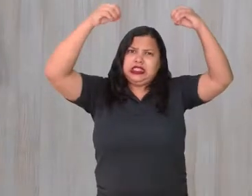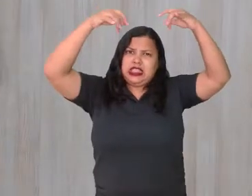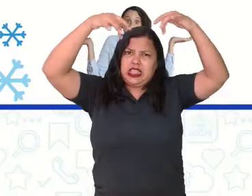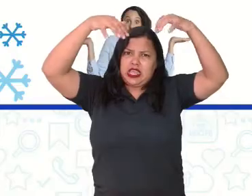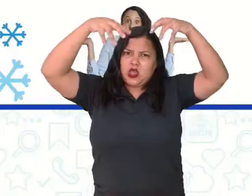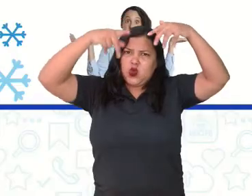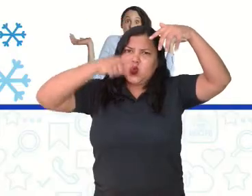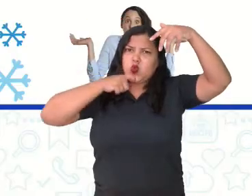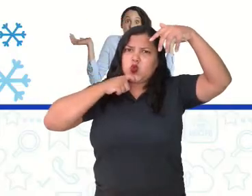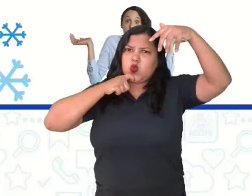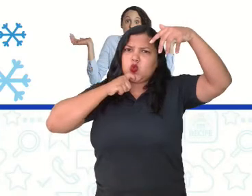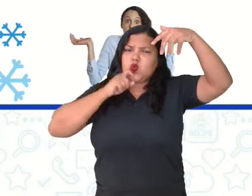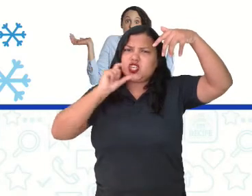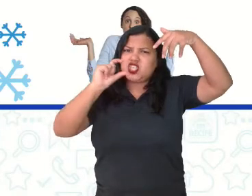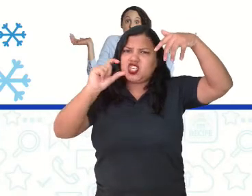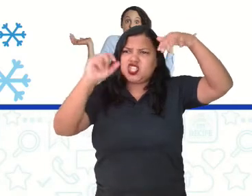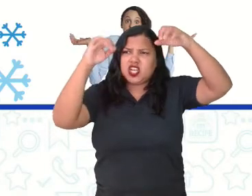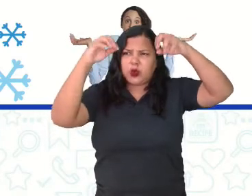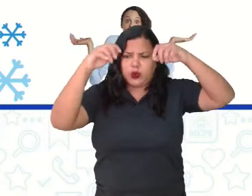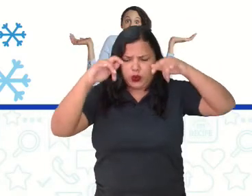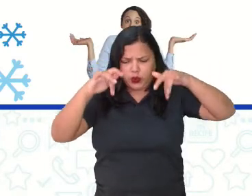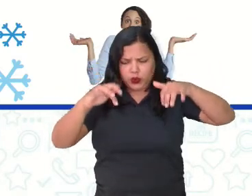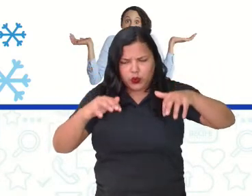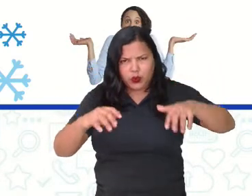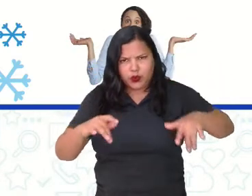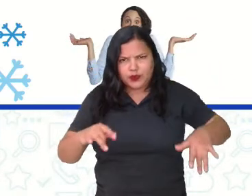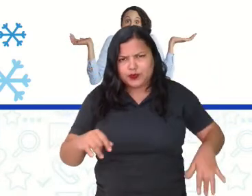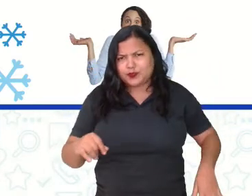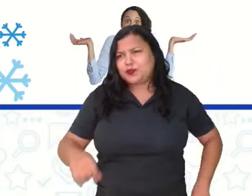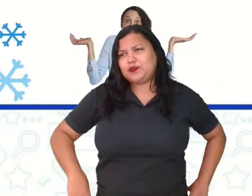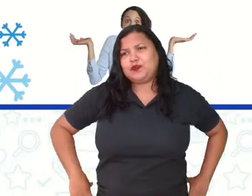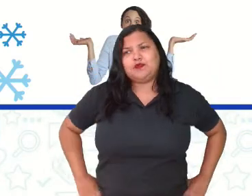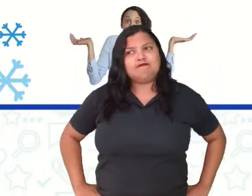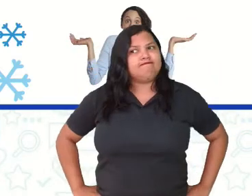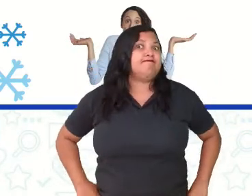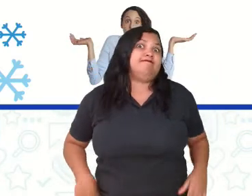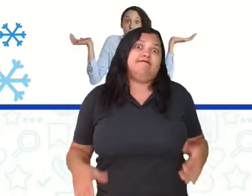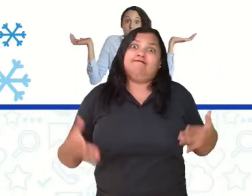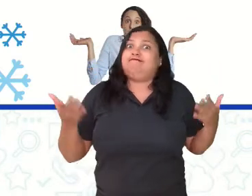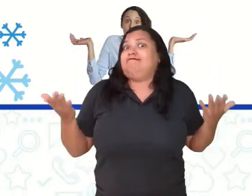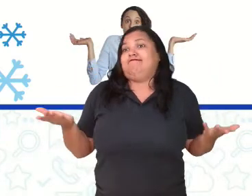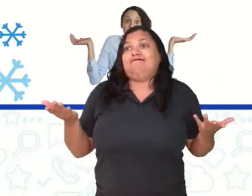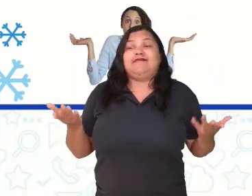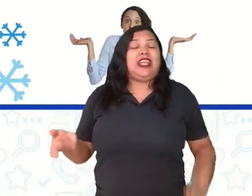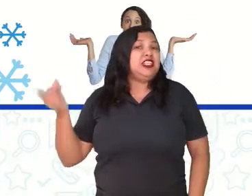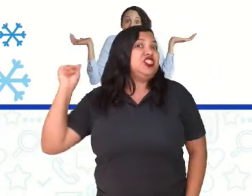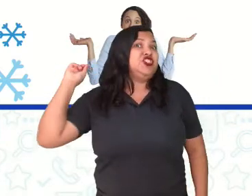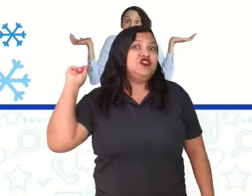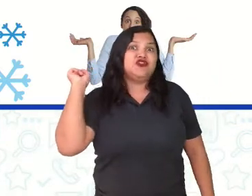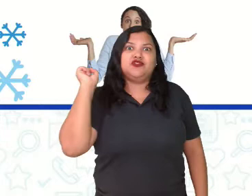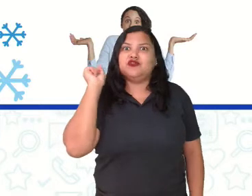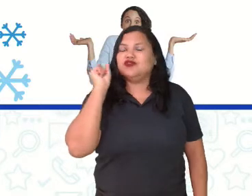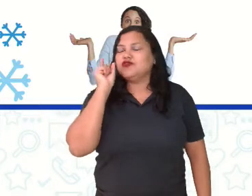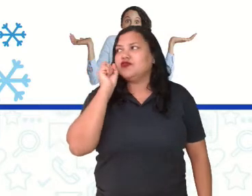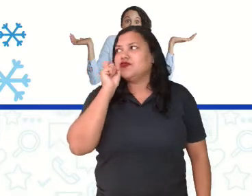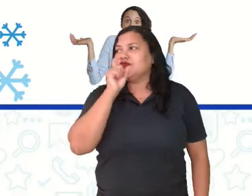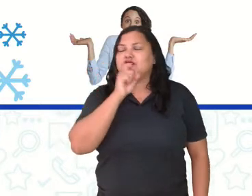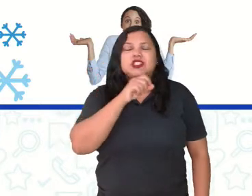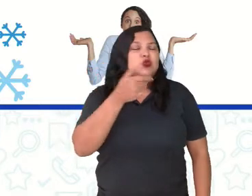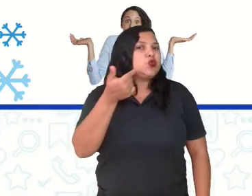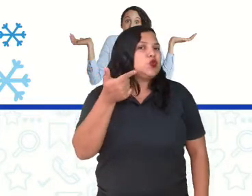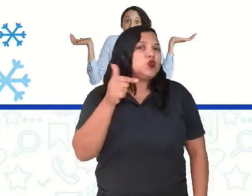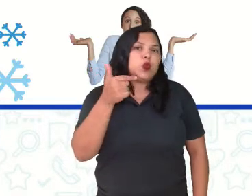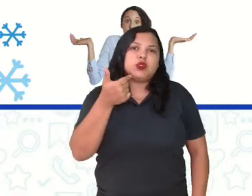a previsão do tempo para ser um dia com neve no Recife, a gente percebe que essa daí, ela não